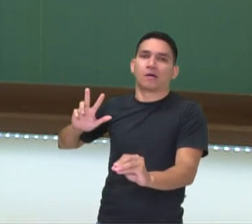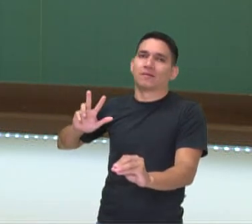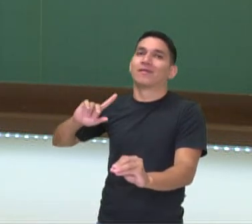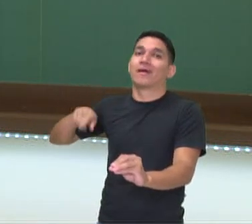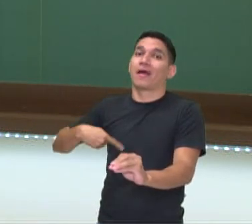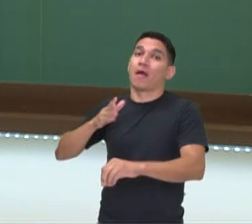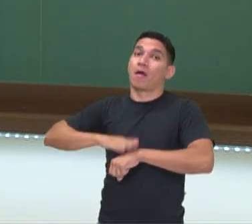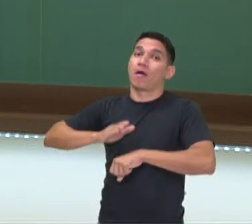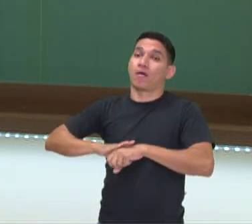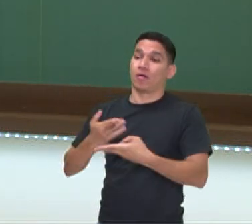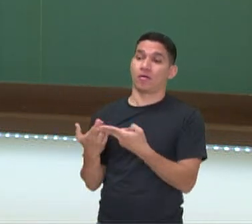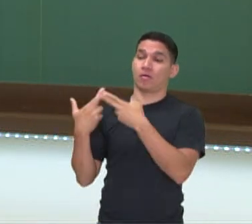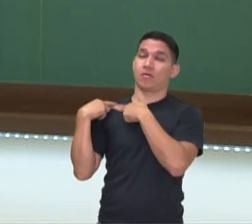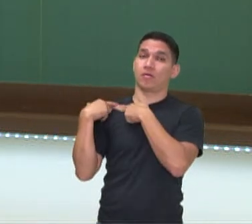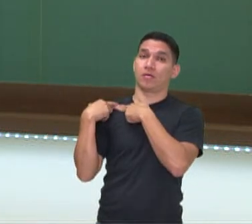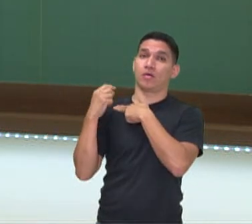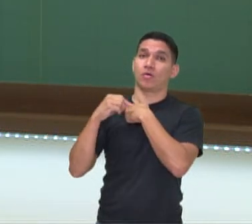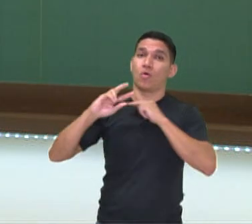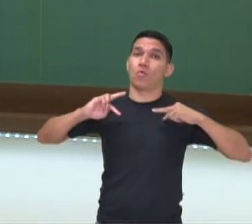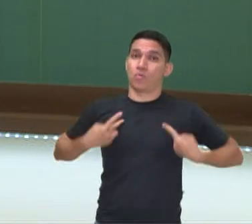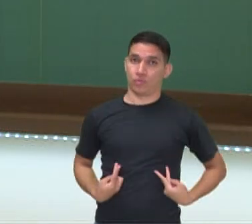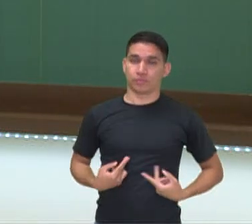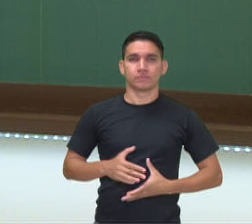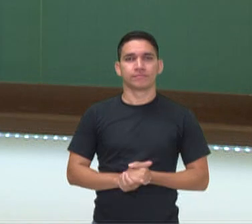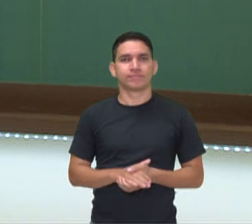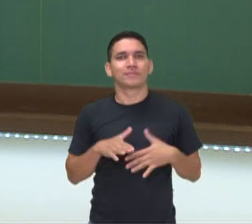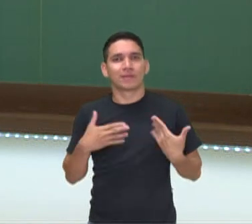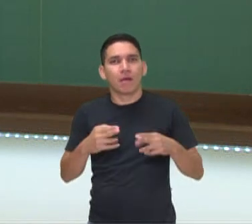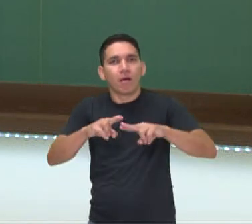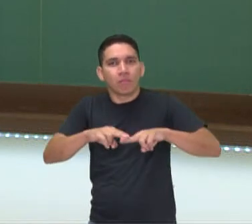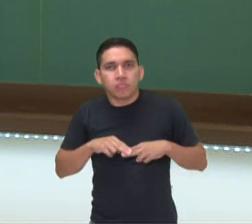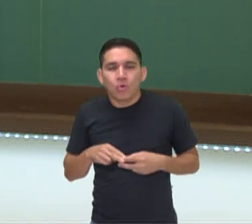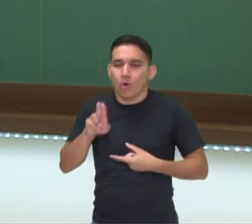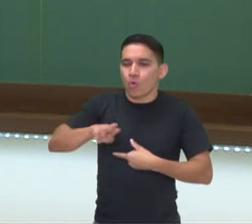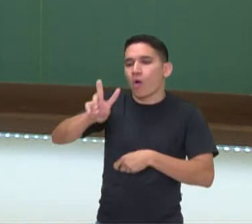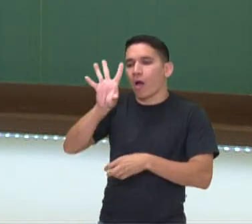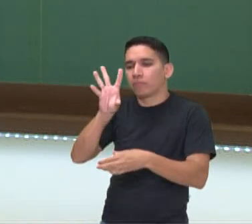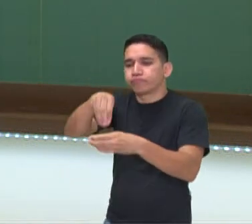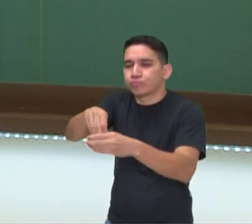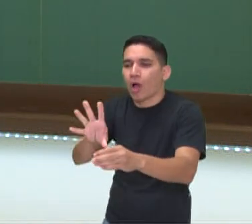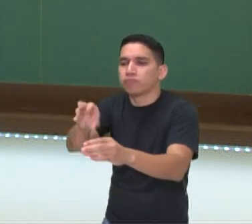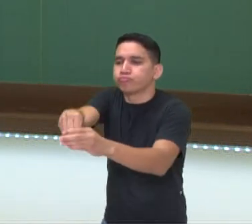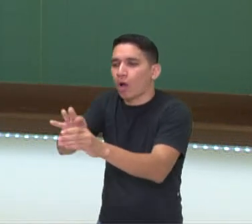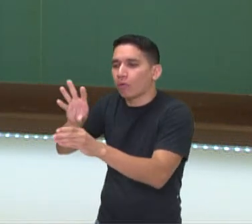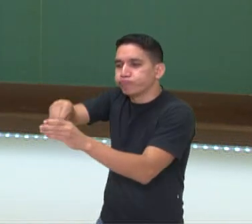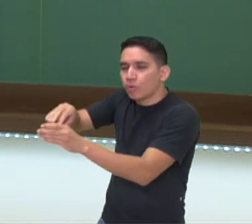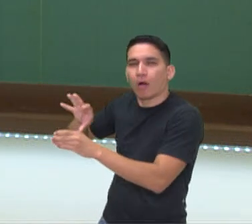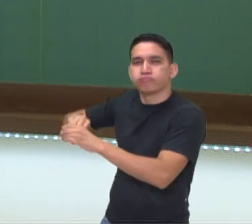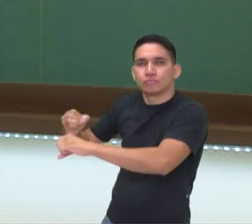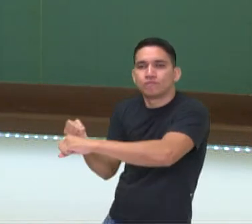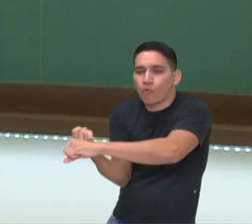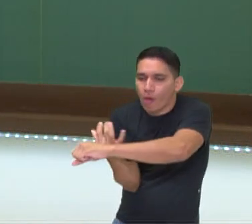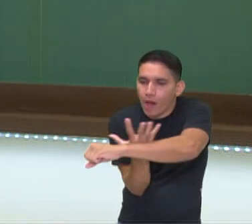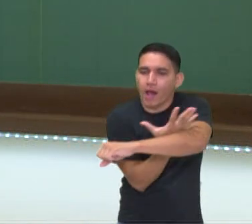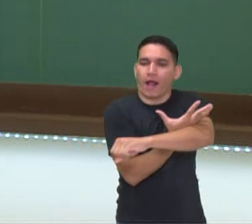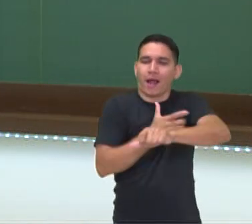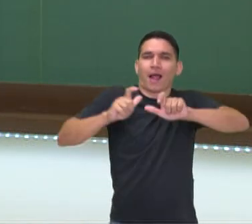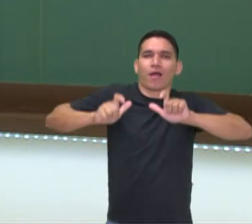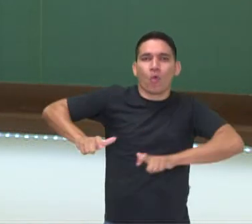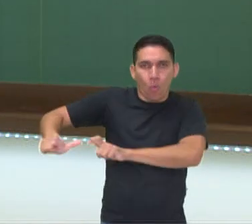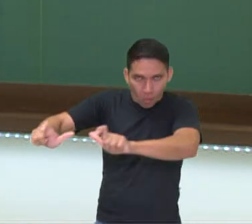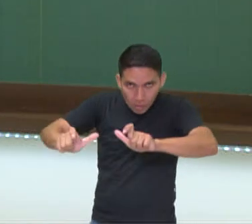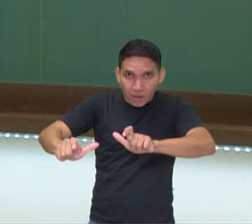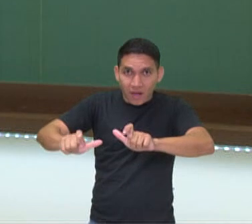uma ação antrópica. Então, quando o ser humano promoveu o cultivo de determinadas espécies vegetais em uma área,